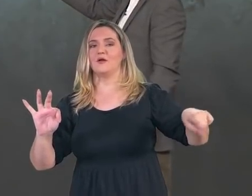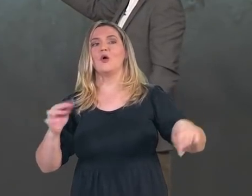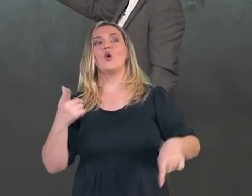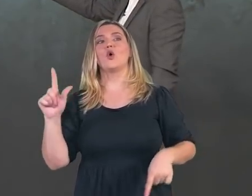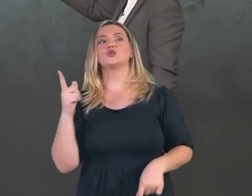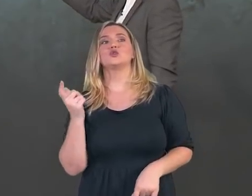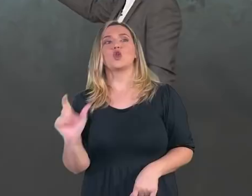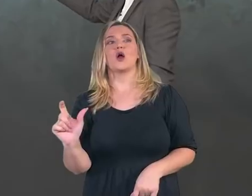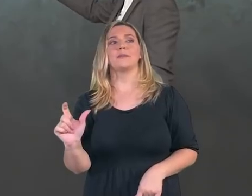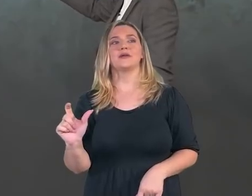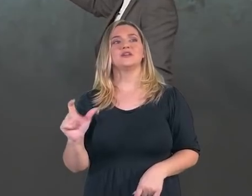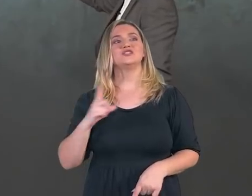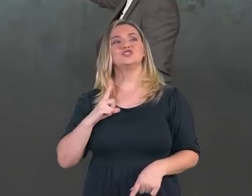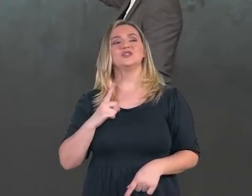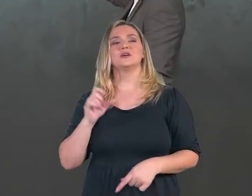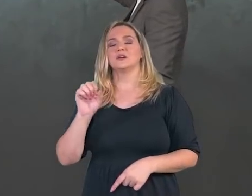Shada-Aku,